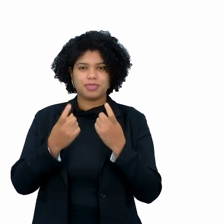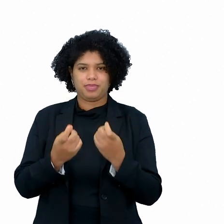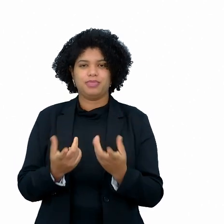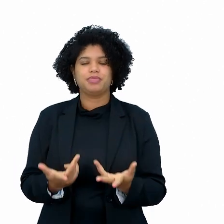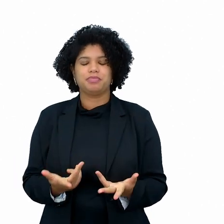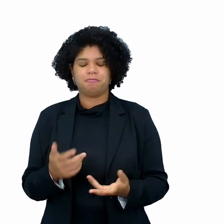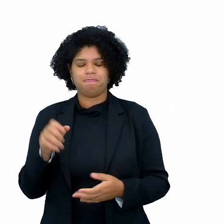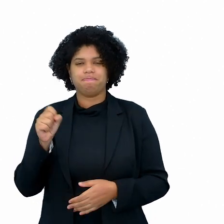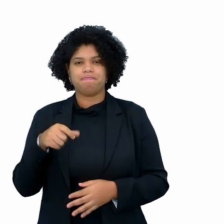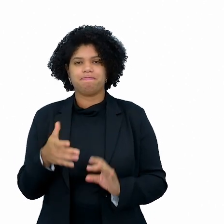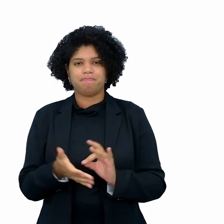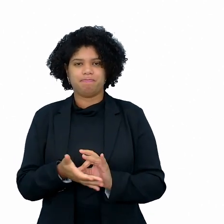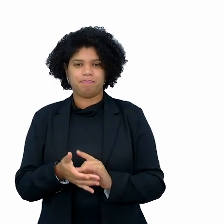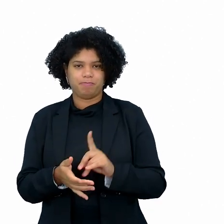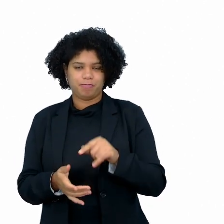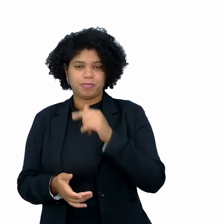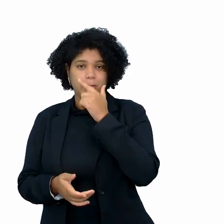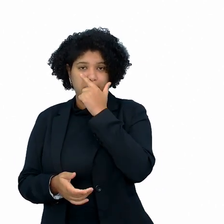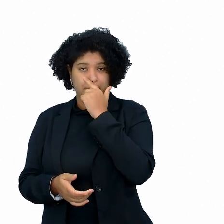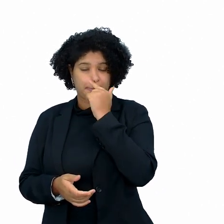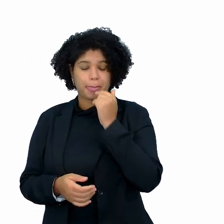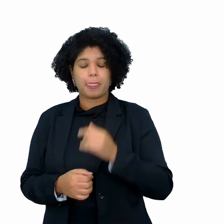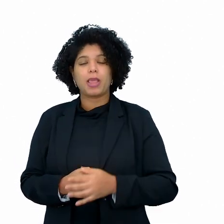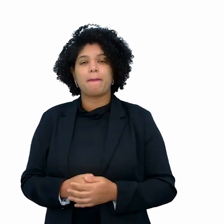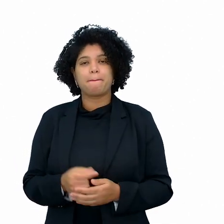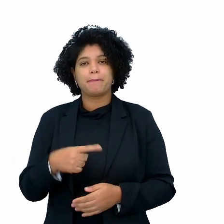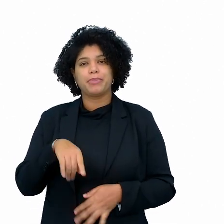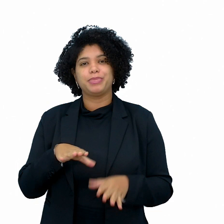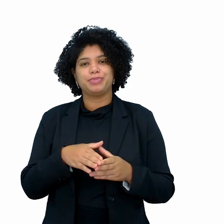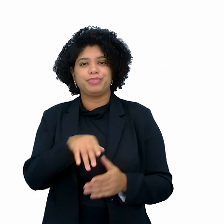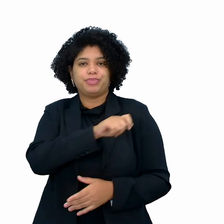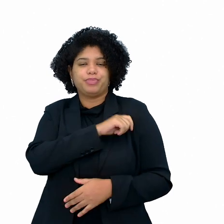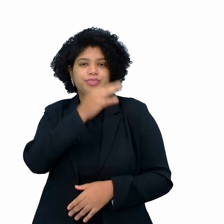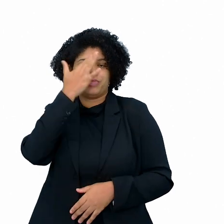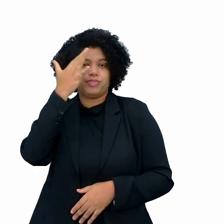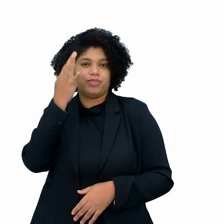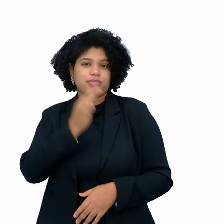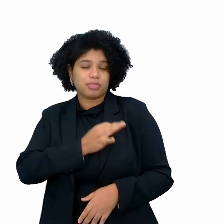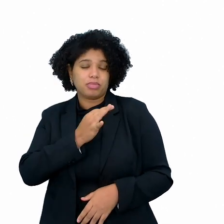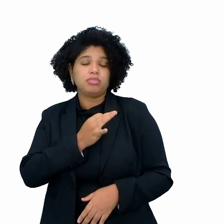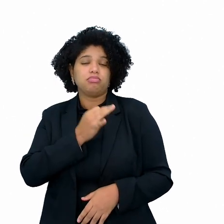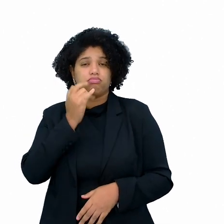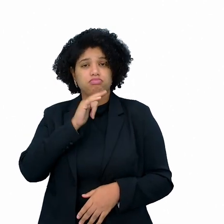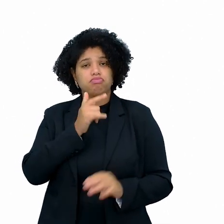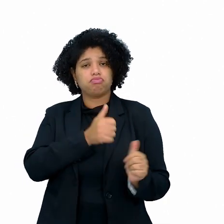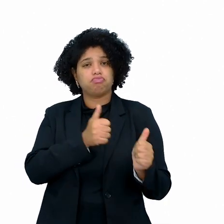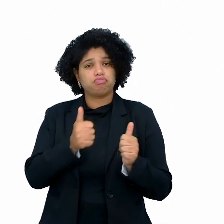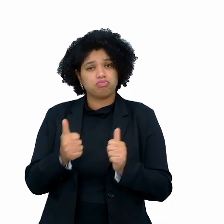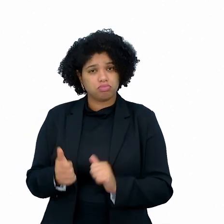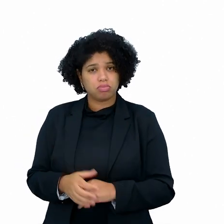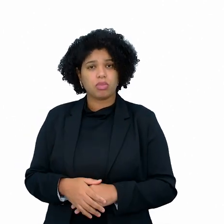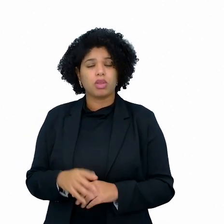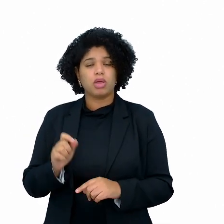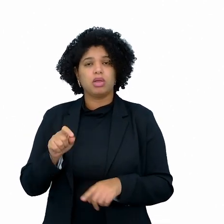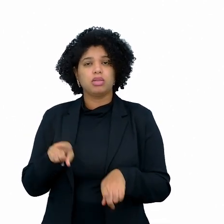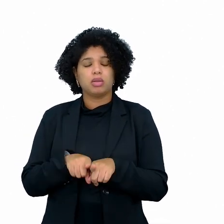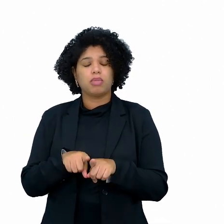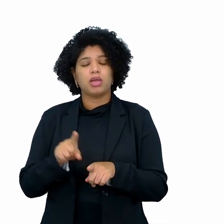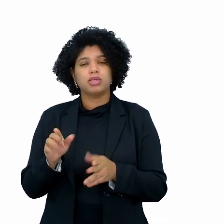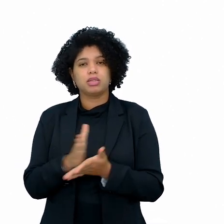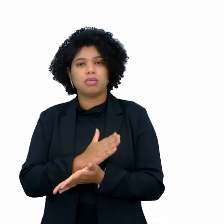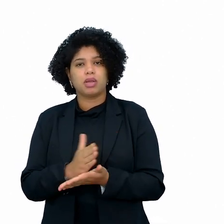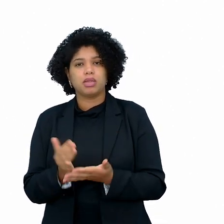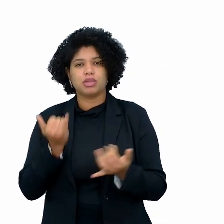são bem interessantes para que os alunos compreendam e separem, né,